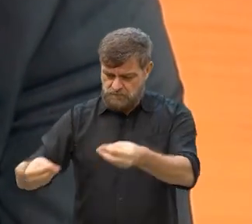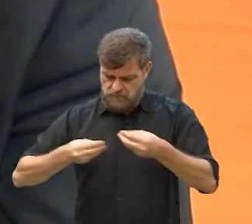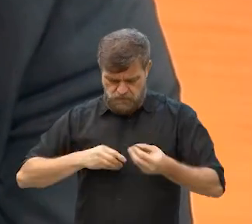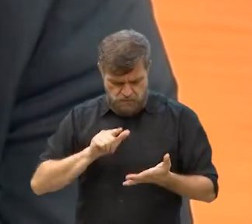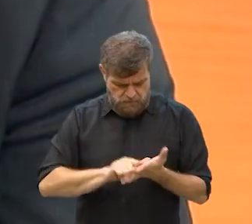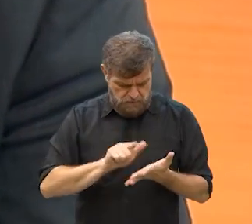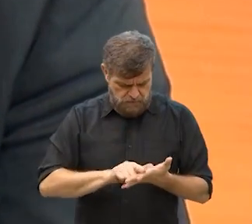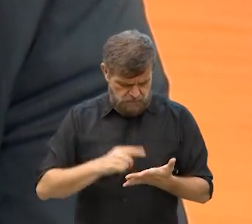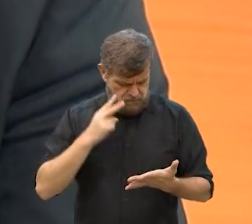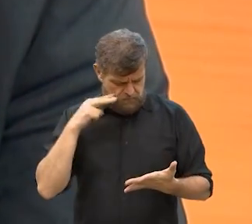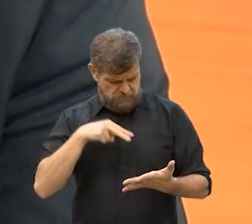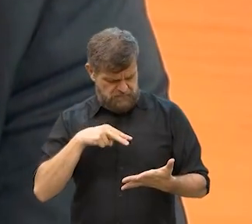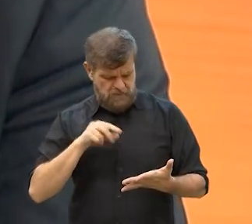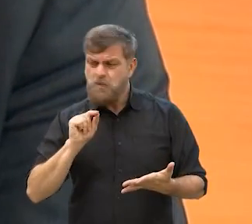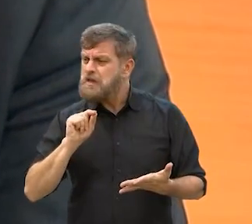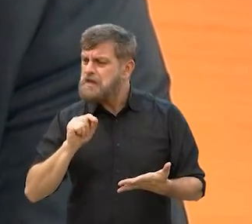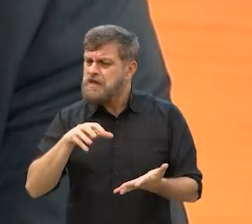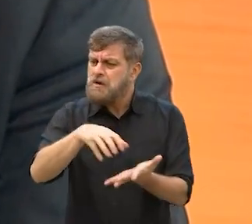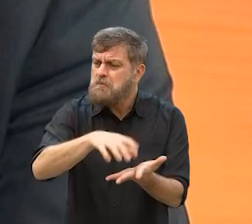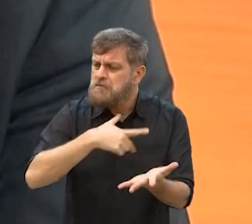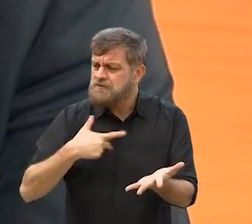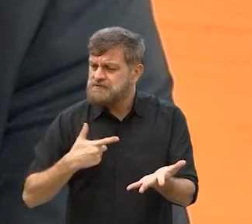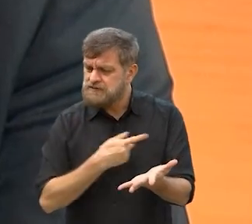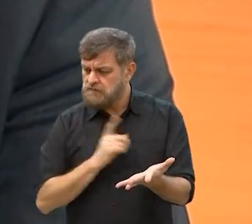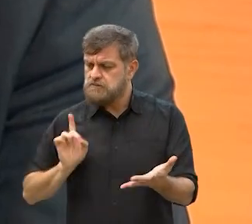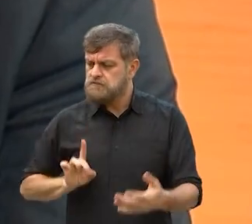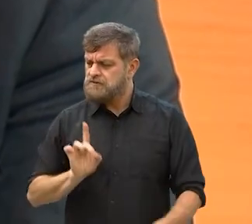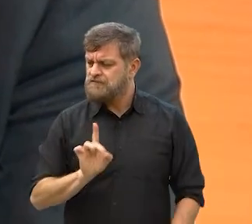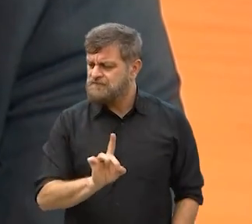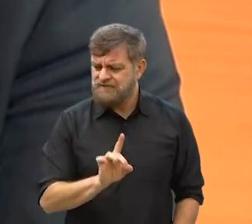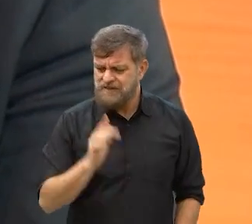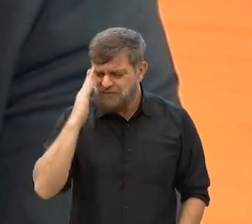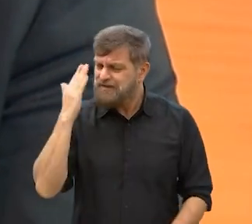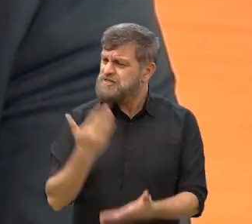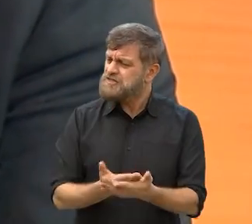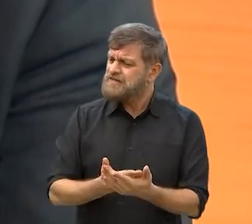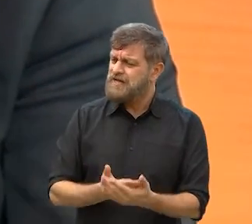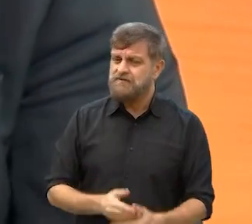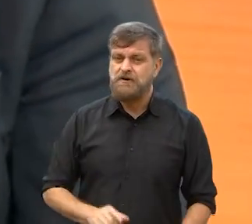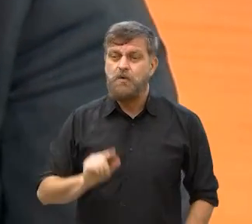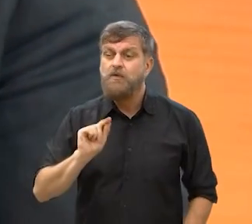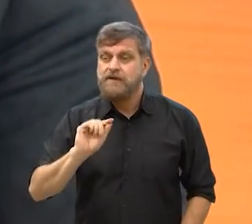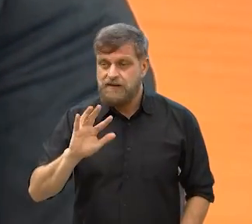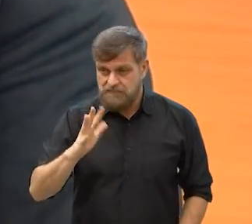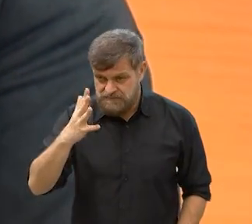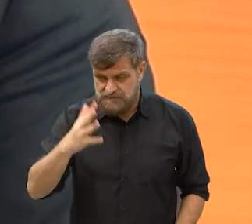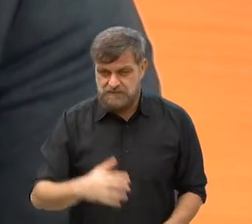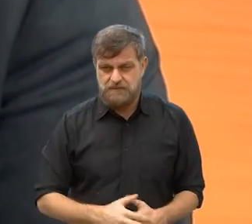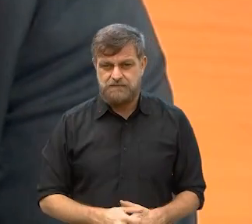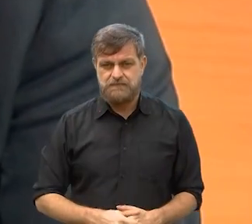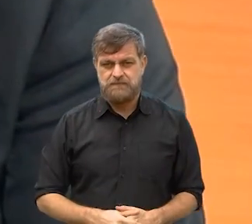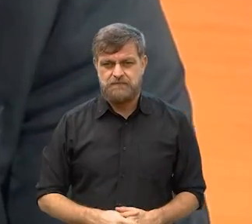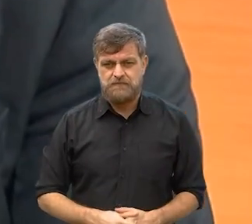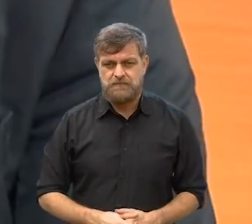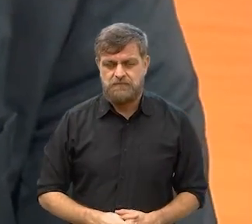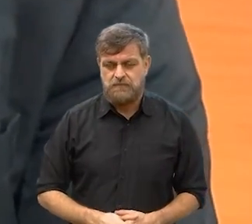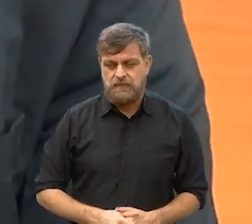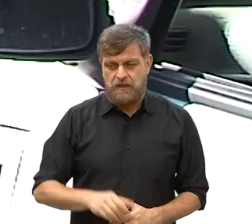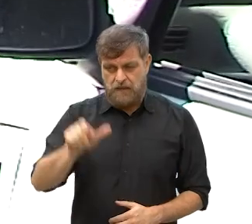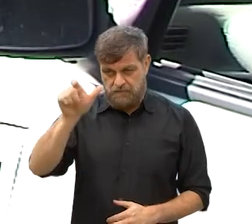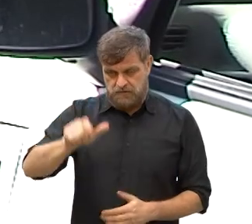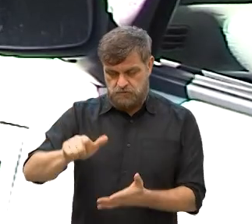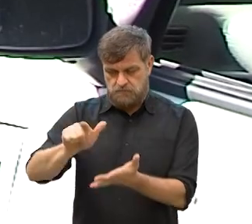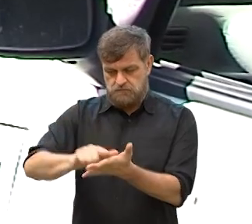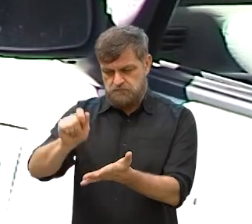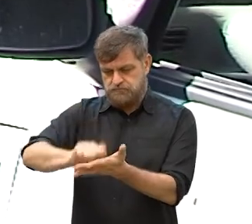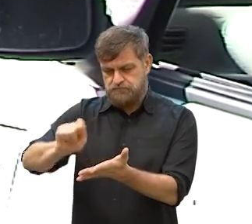nós fomos até o posto de saúde porque nós meio que não acreditamos, né? Quando a reclamação